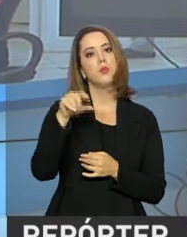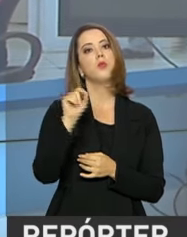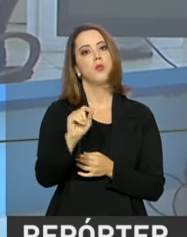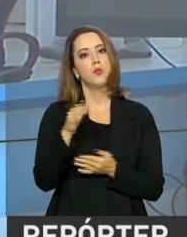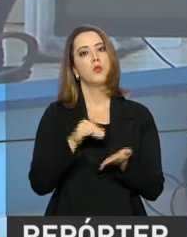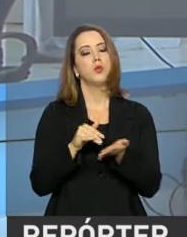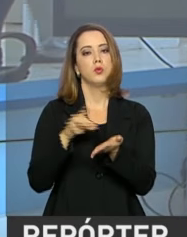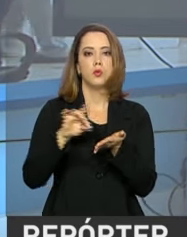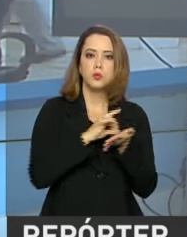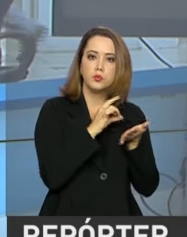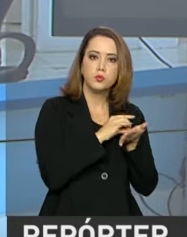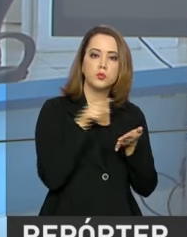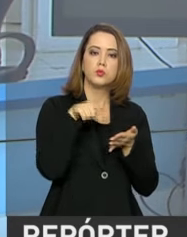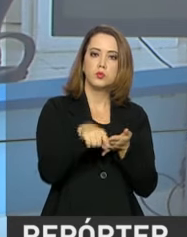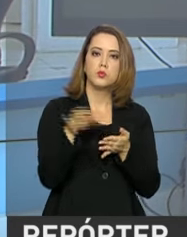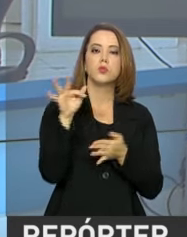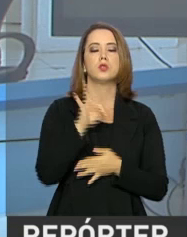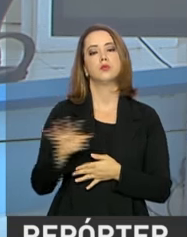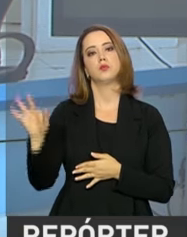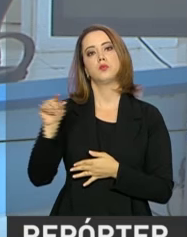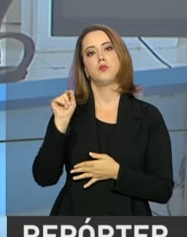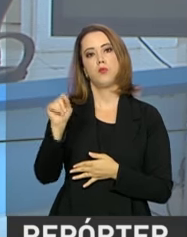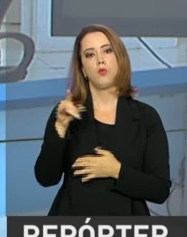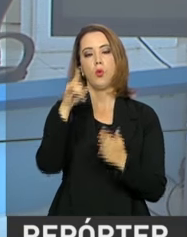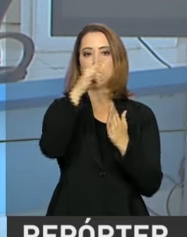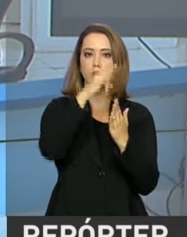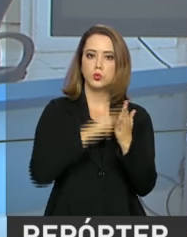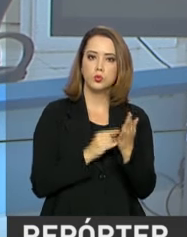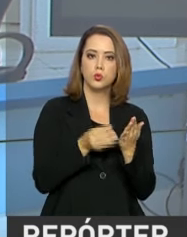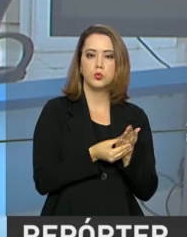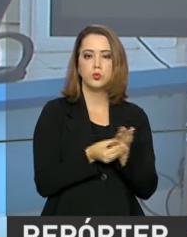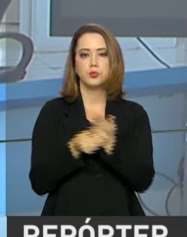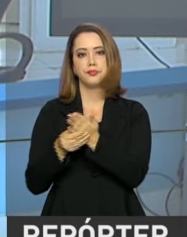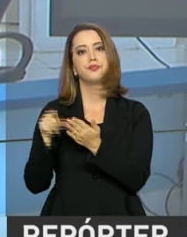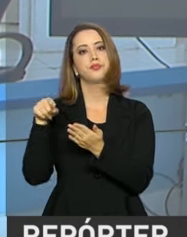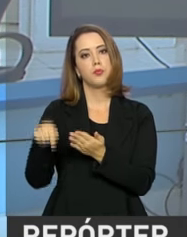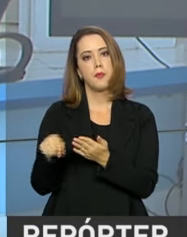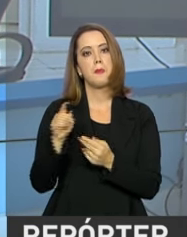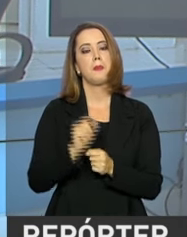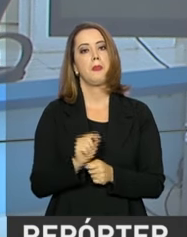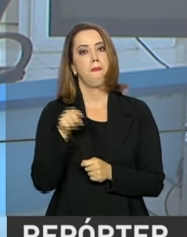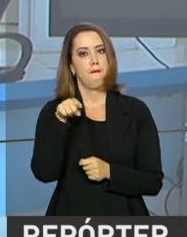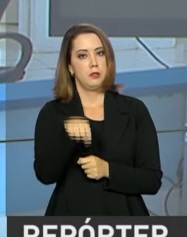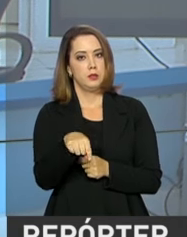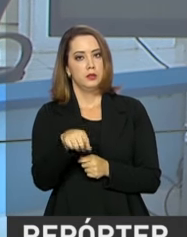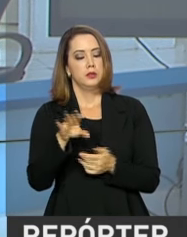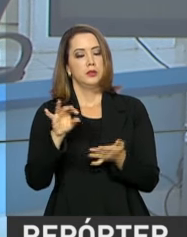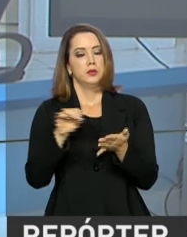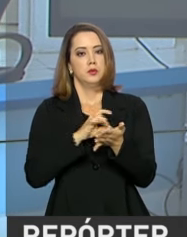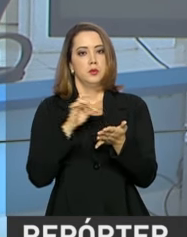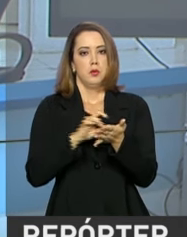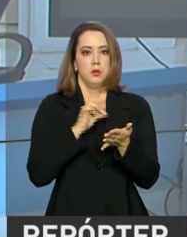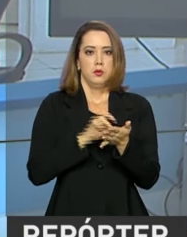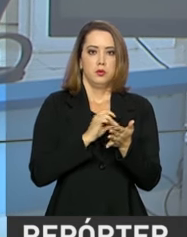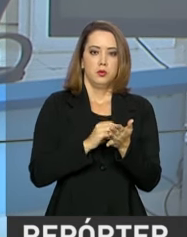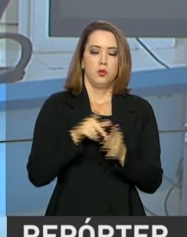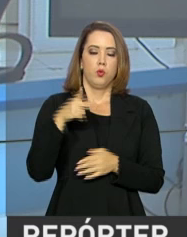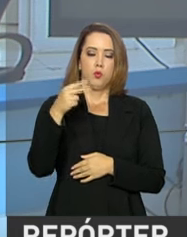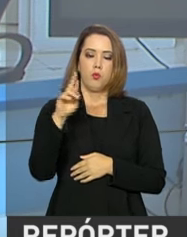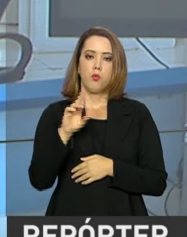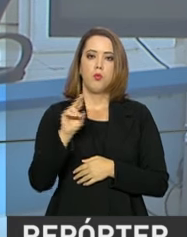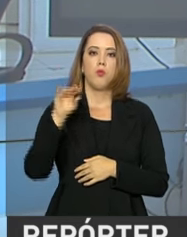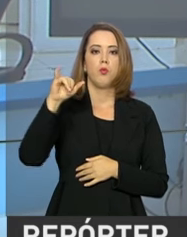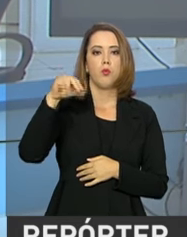que comprovem as informações prestadas na hora da inscrição. Nesta edição, o programa Universidade para Todos oferece mais